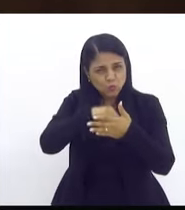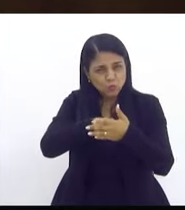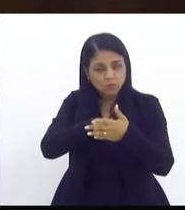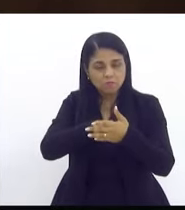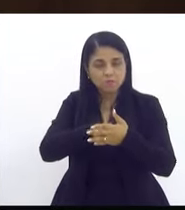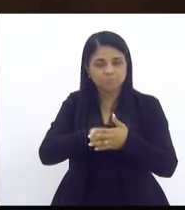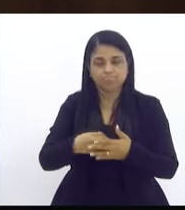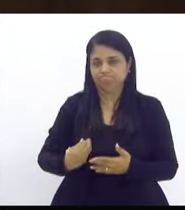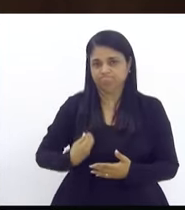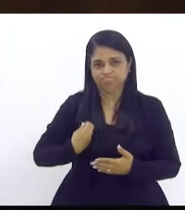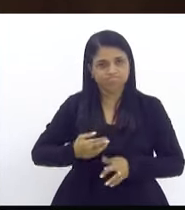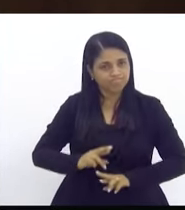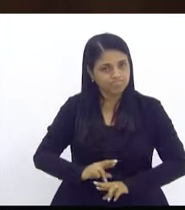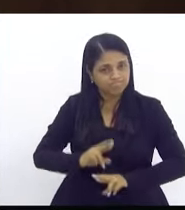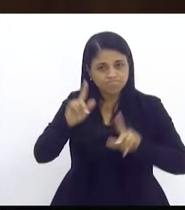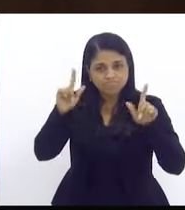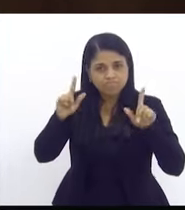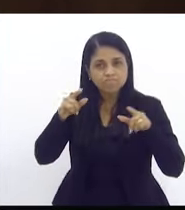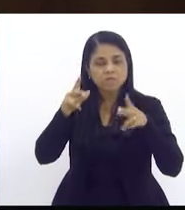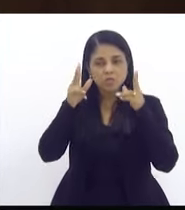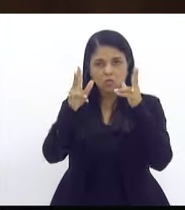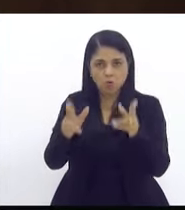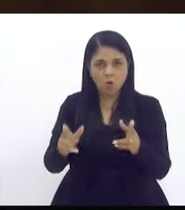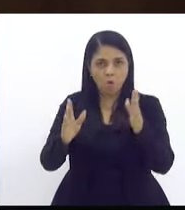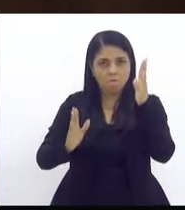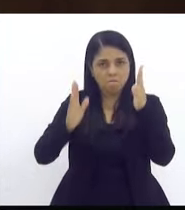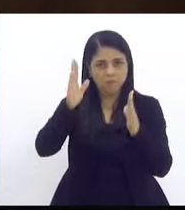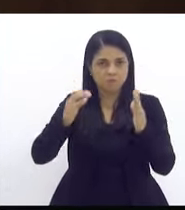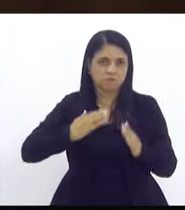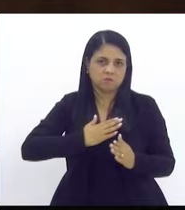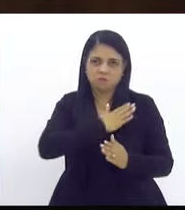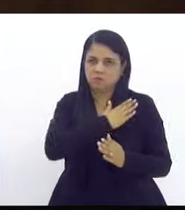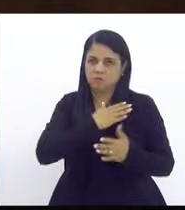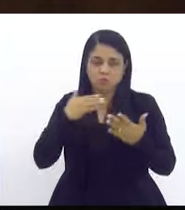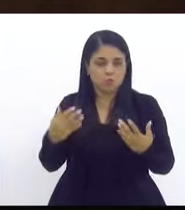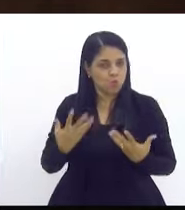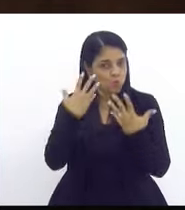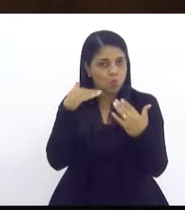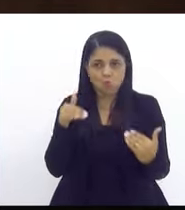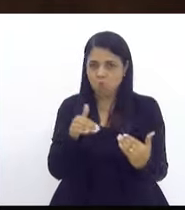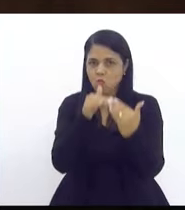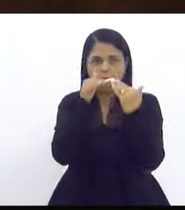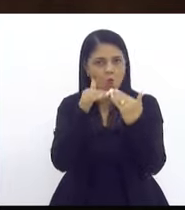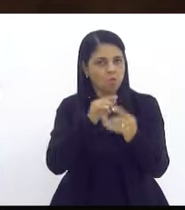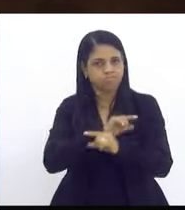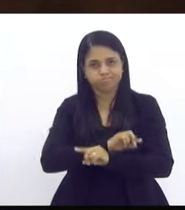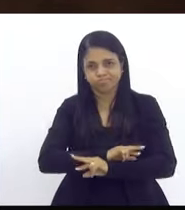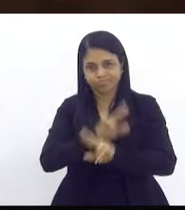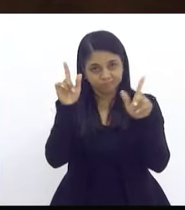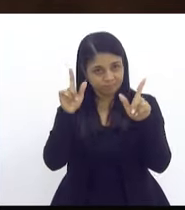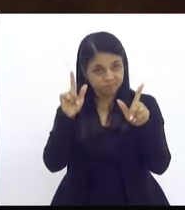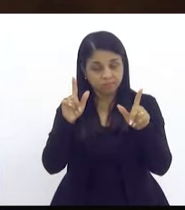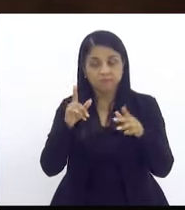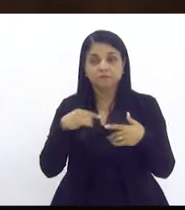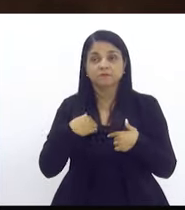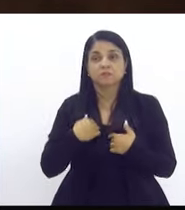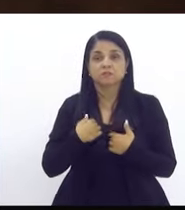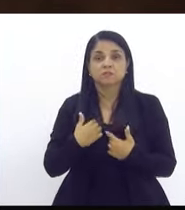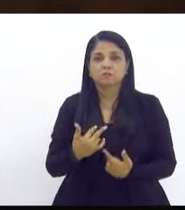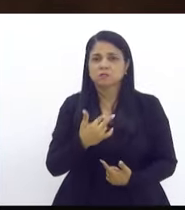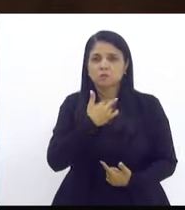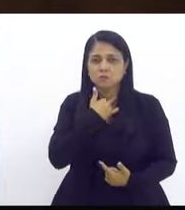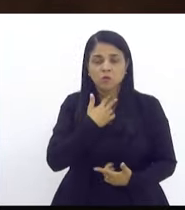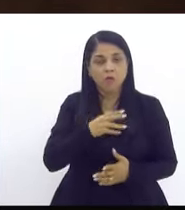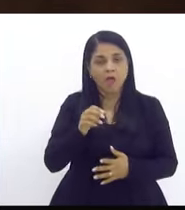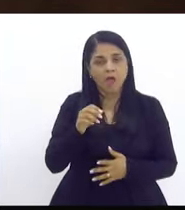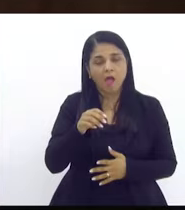períodos sombrios como o que viveu na ditadura civil-militar. Para isso, a gente não pode passar pano para a história. A gente não pode